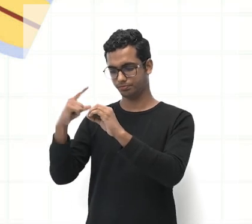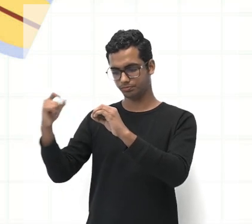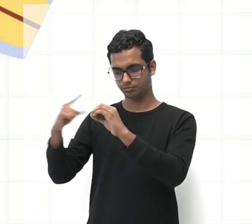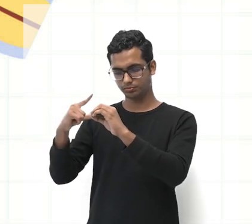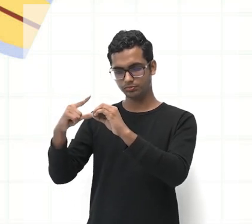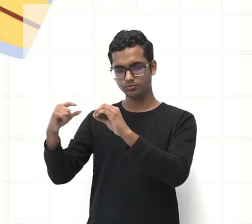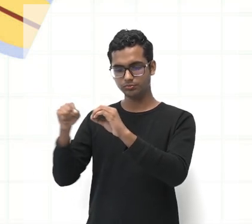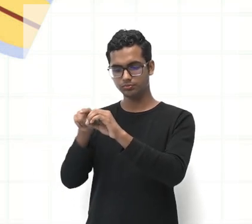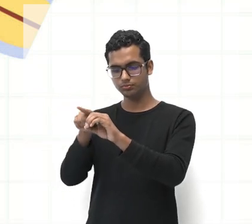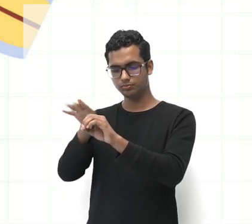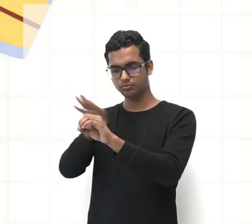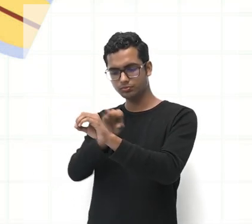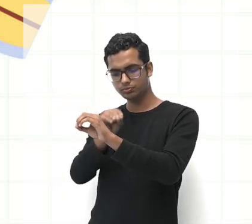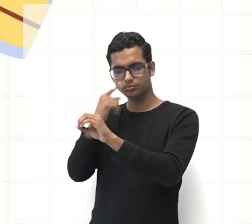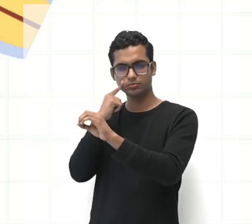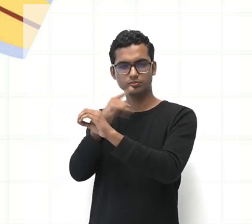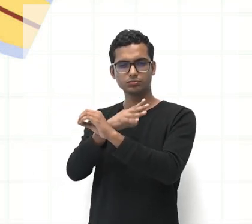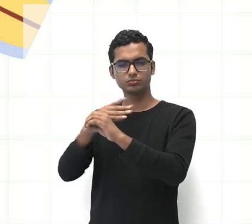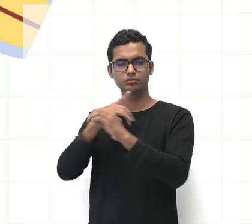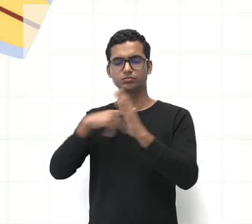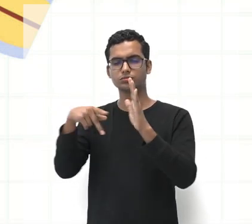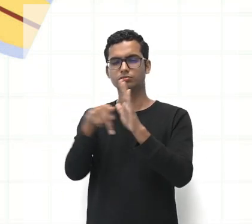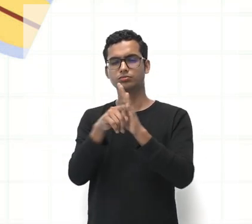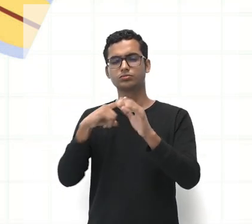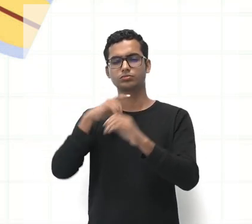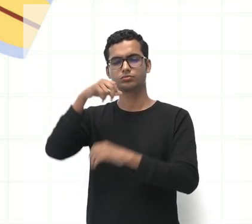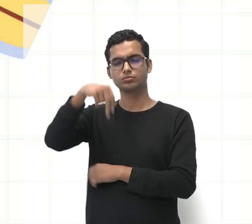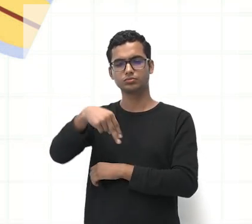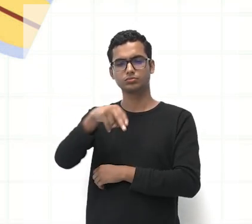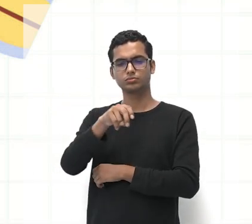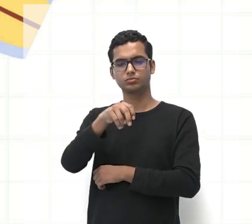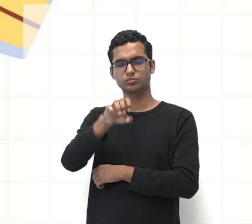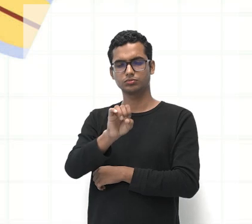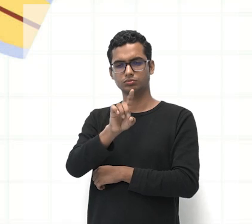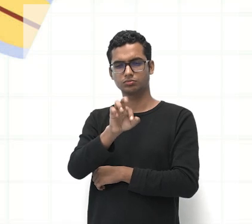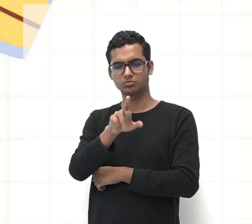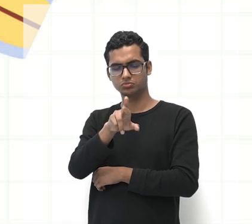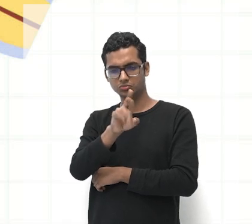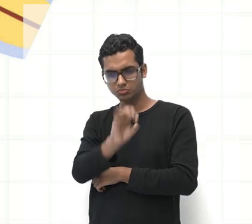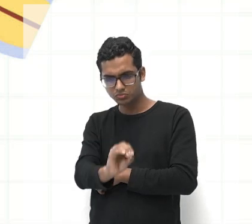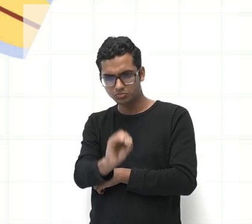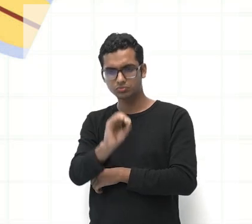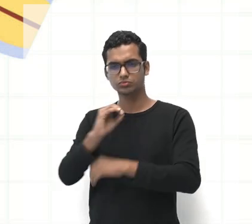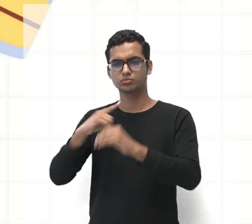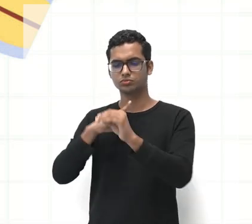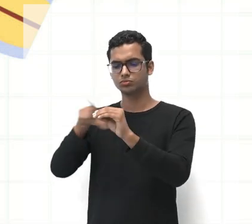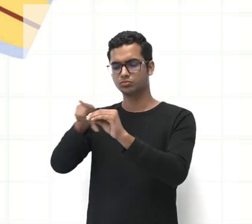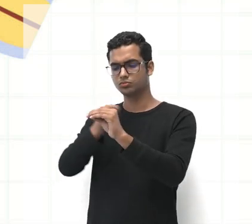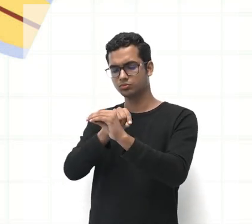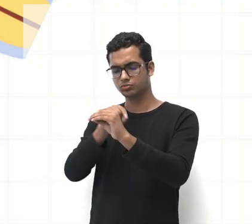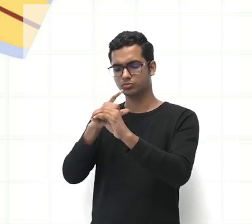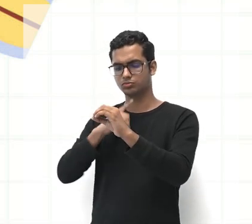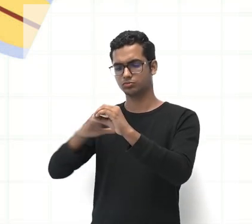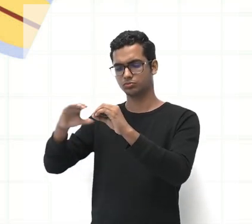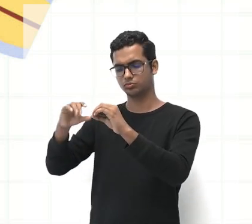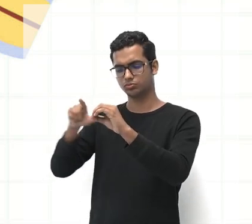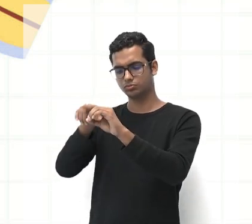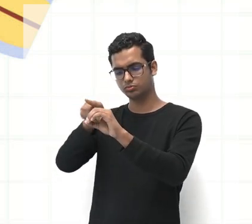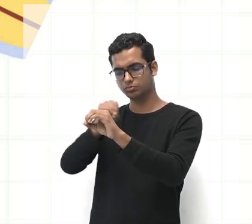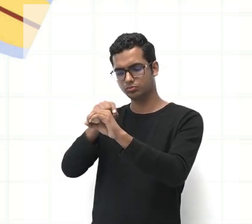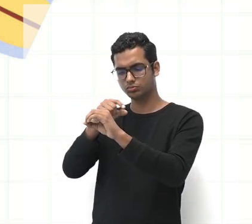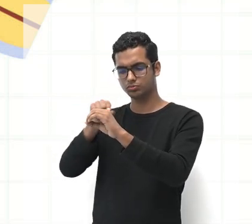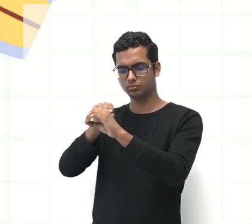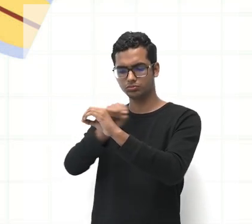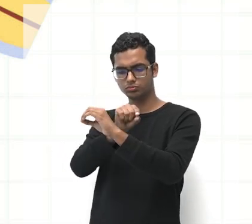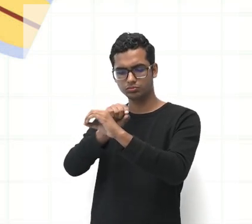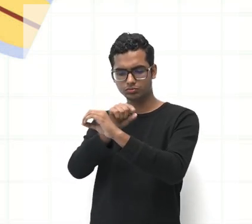que por fim vai levar essa informação todinha para o cérebro. Então, da forma como está aí,